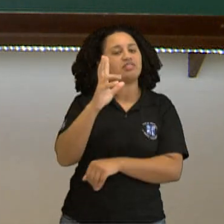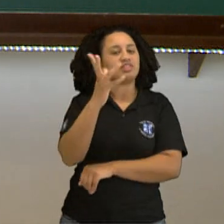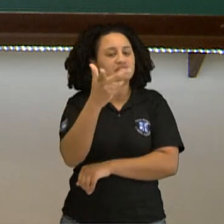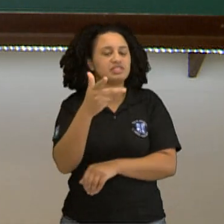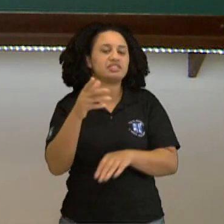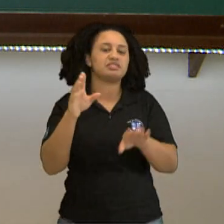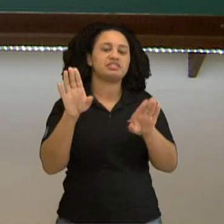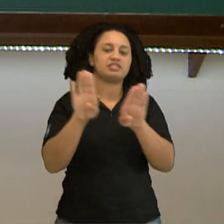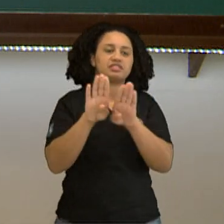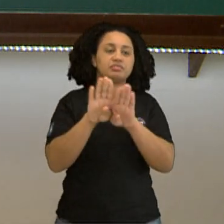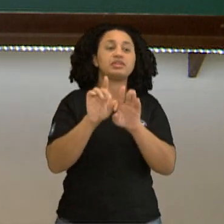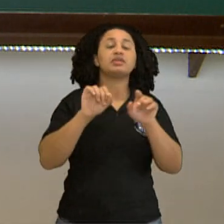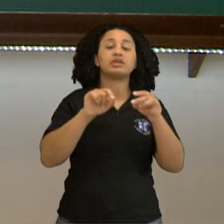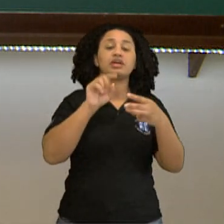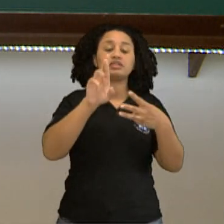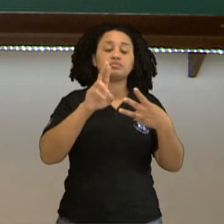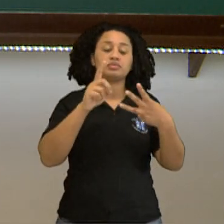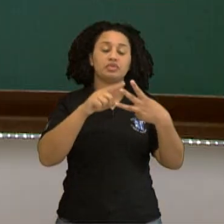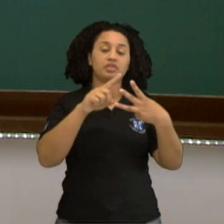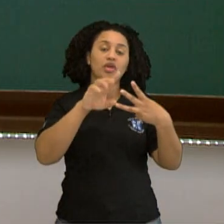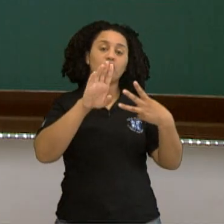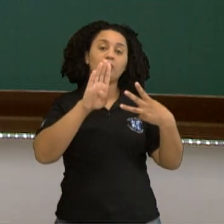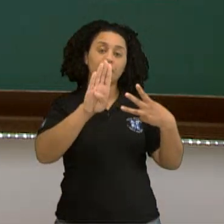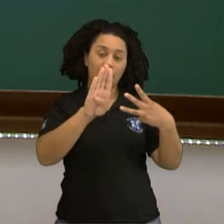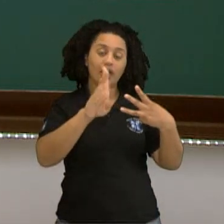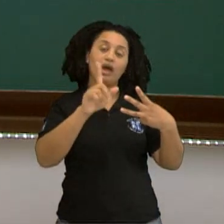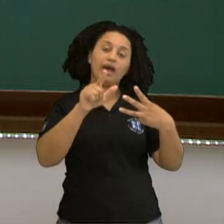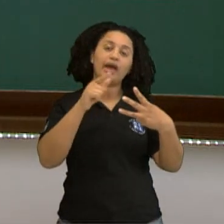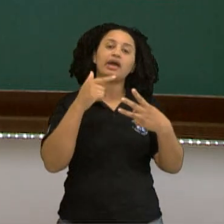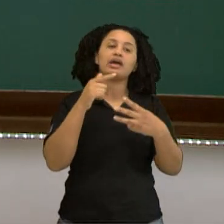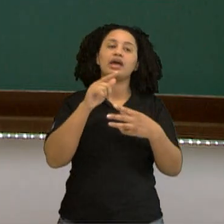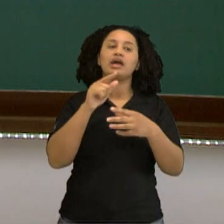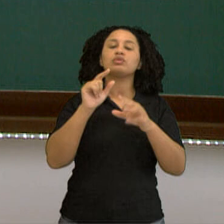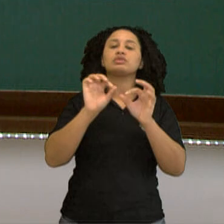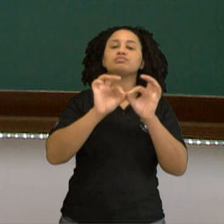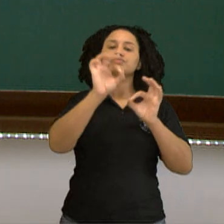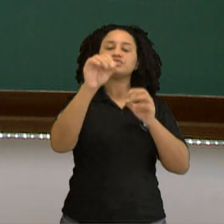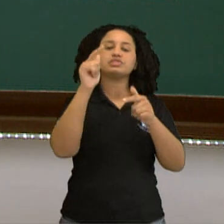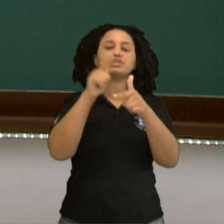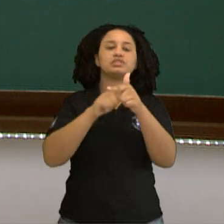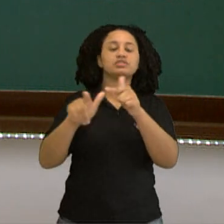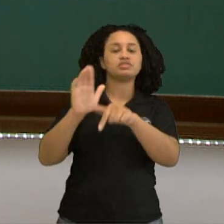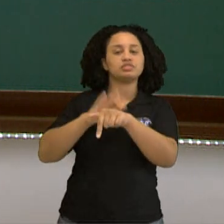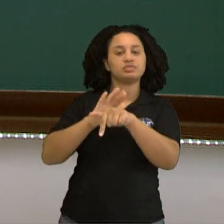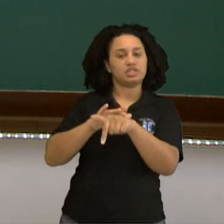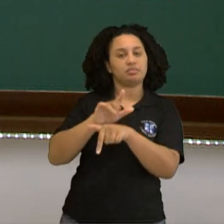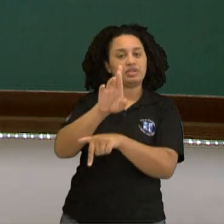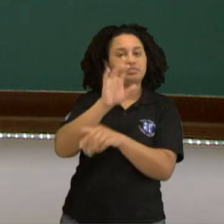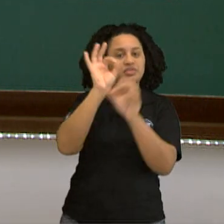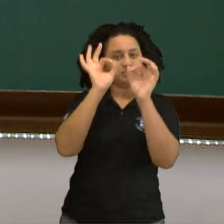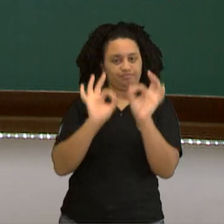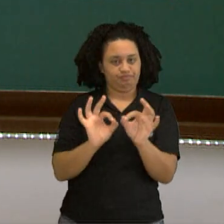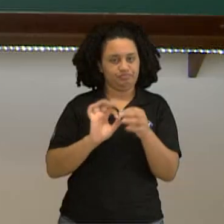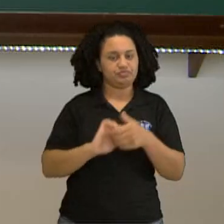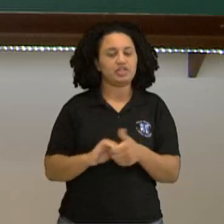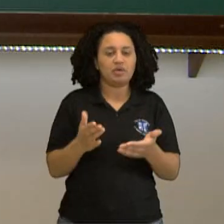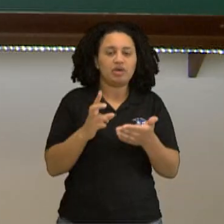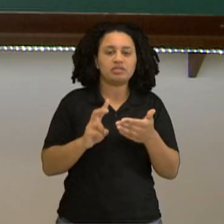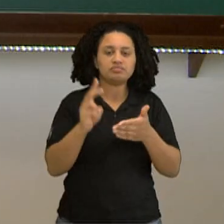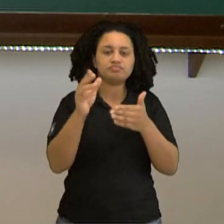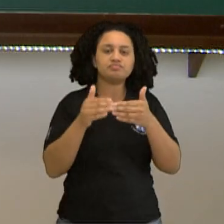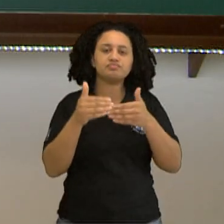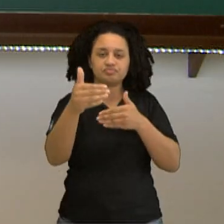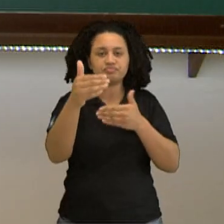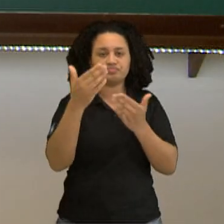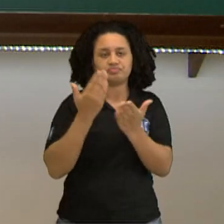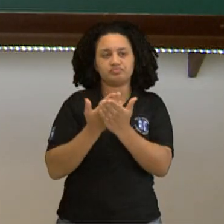Quem falou a alternativa B é a distância dividida pelo tempo, está correto. Ok, meus queridos? Então, vamos dar continuidade aos nossos